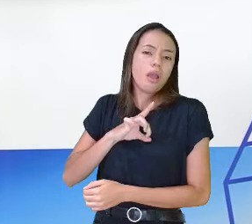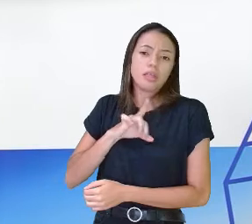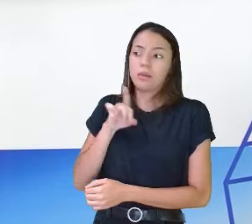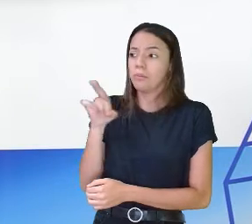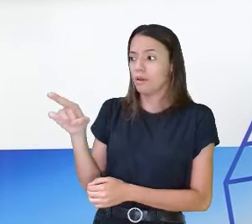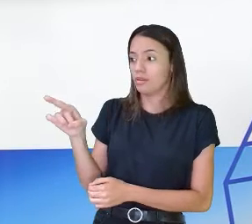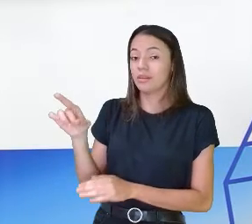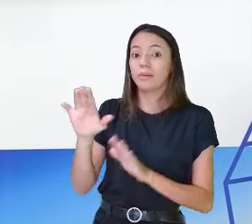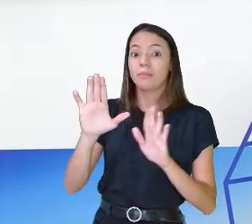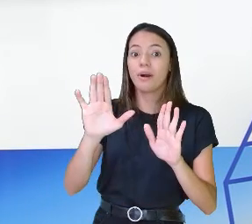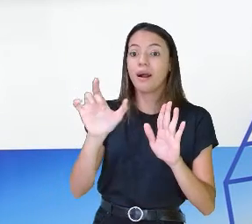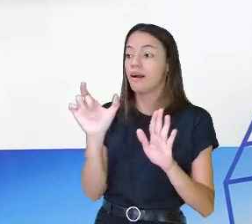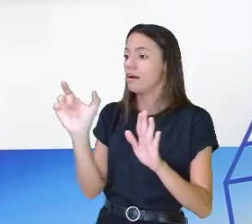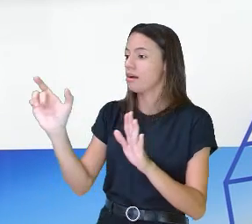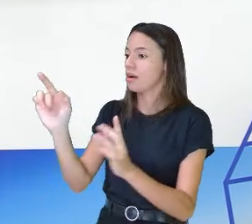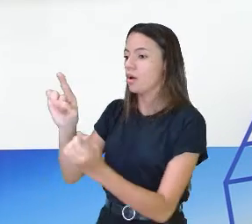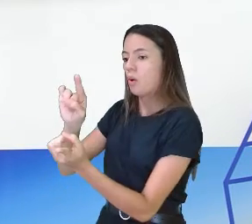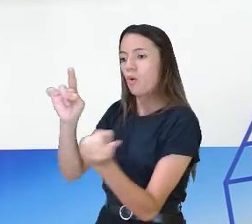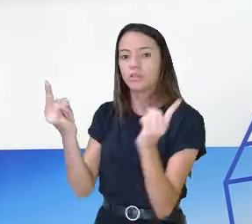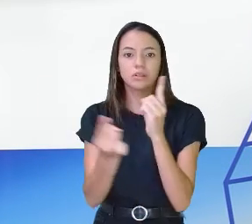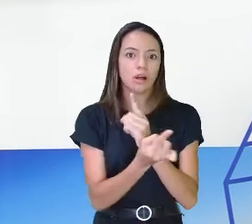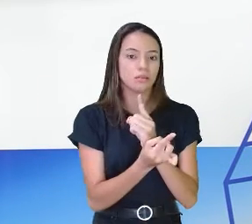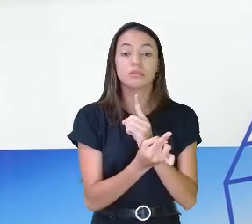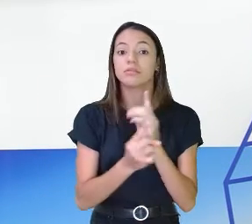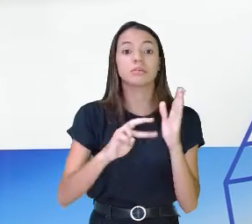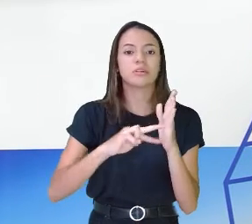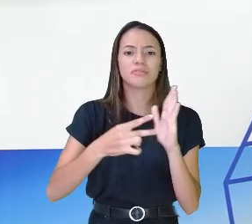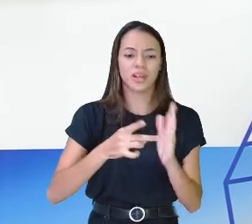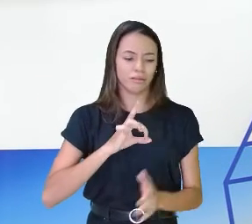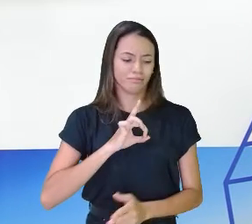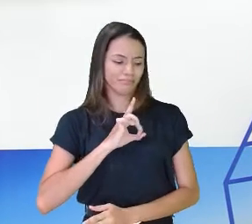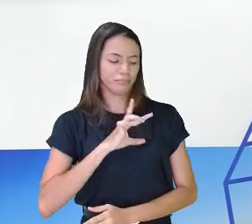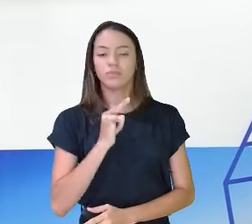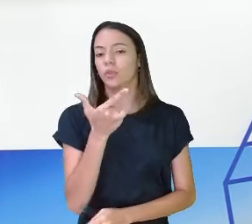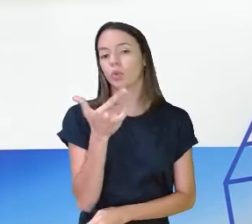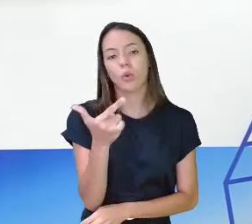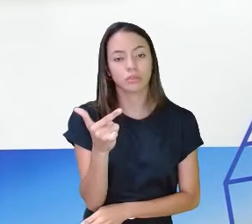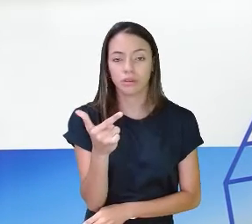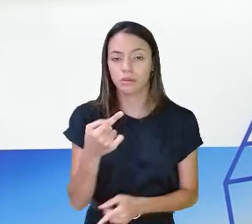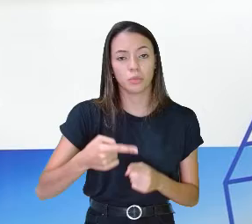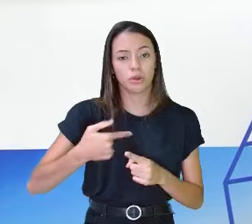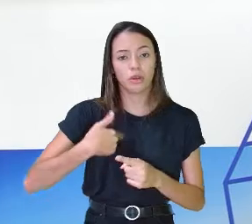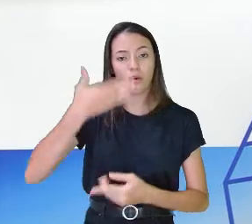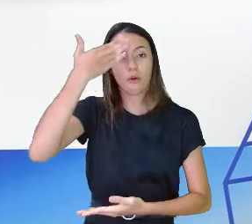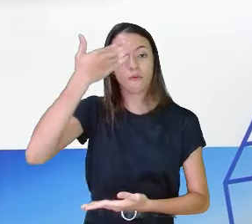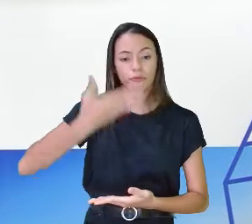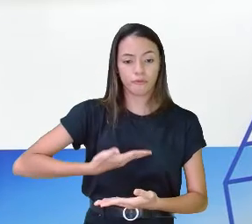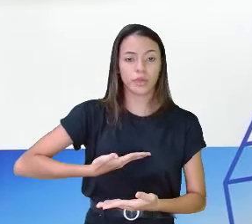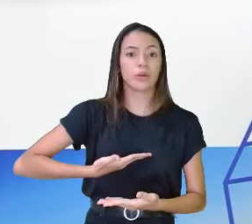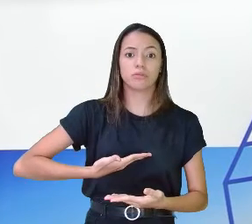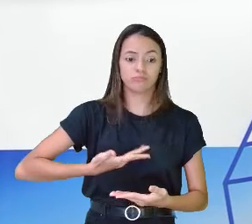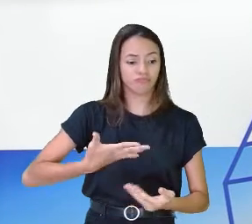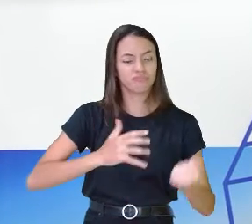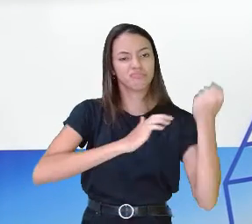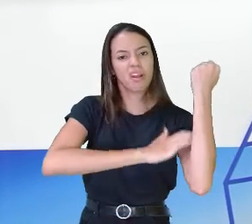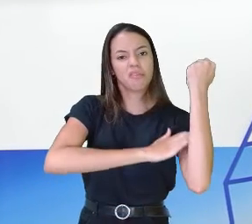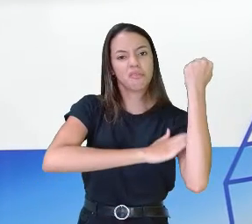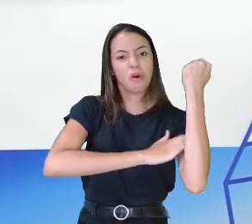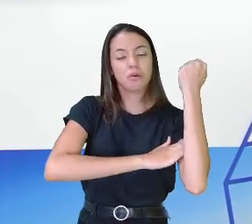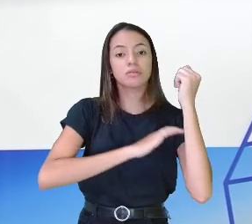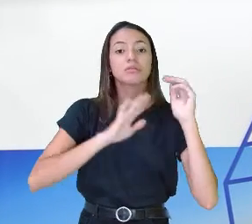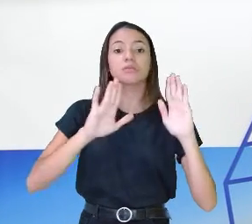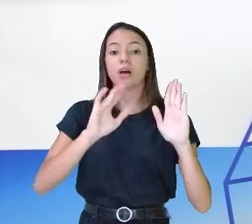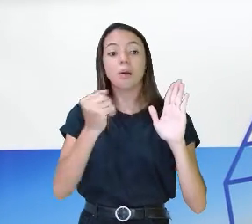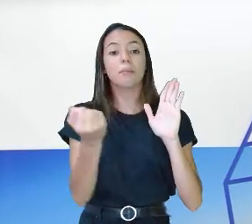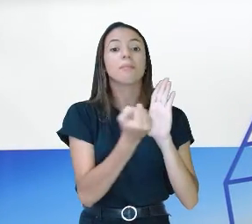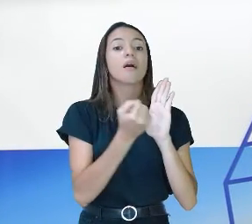dizer o contrário. Quer dizer que ele não tem medo, né? Que ele confia em sua própria força. E aí ele marca isso através de um